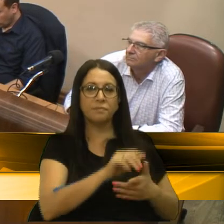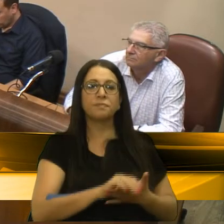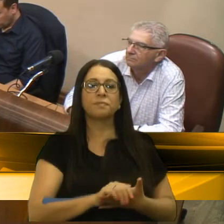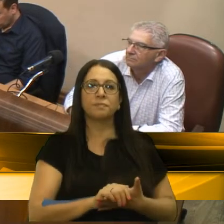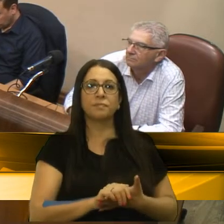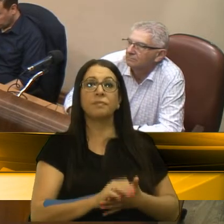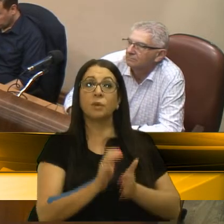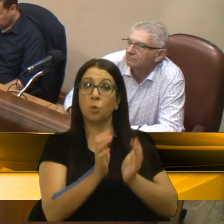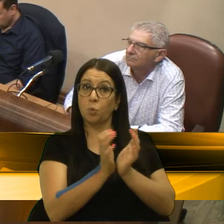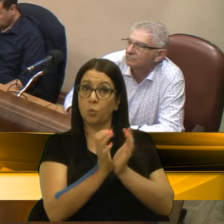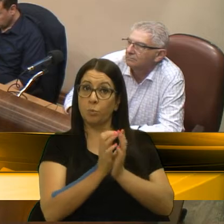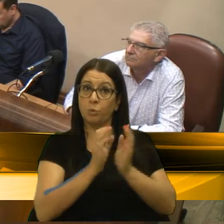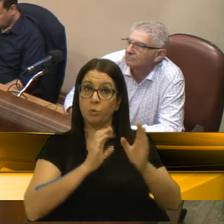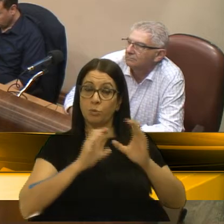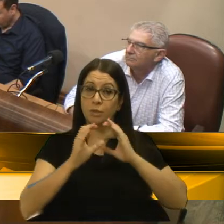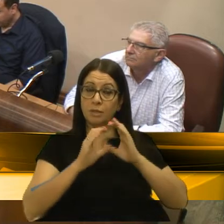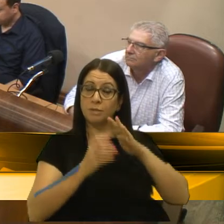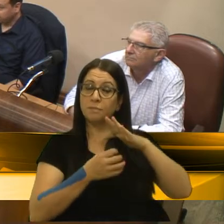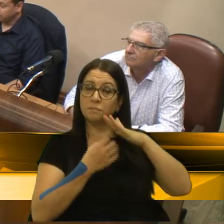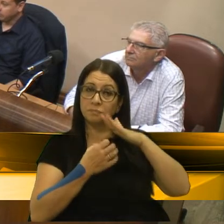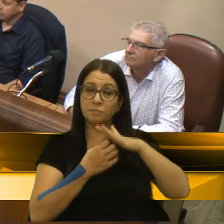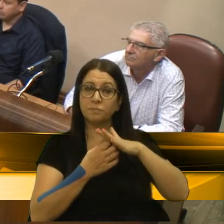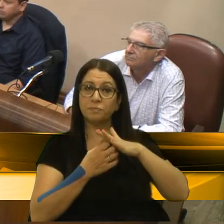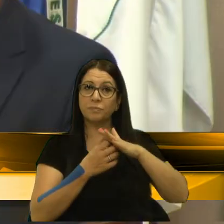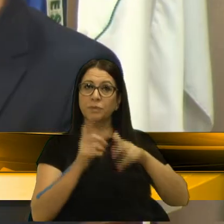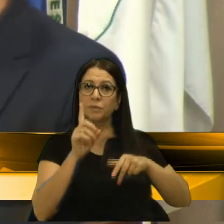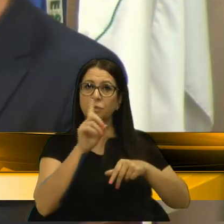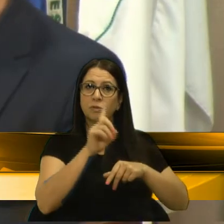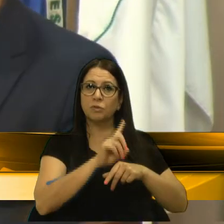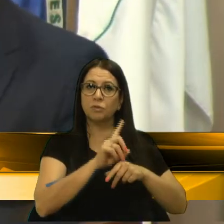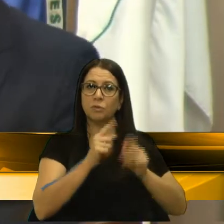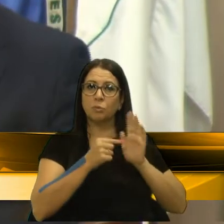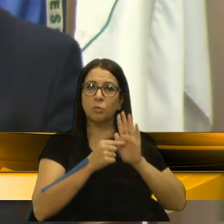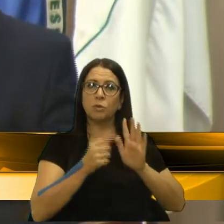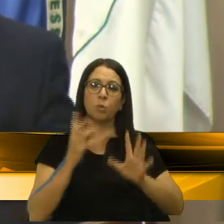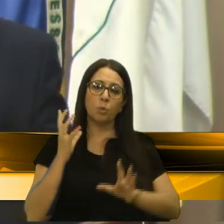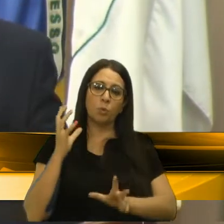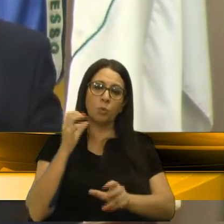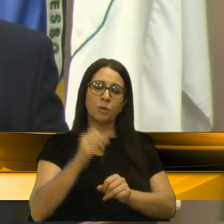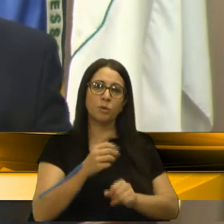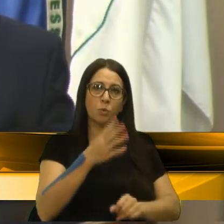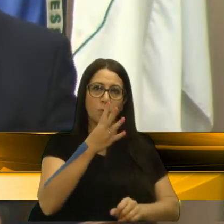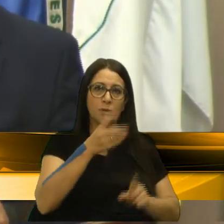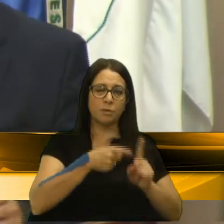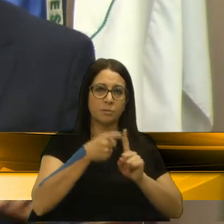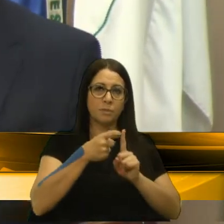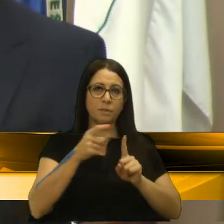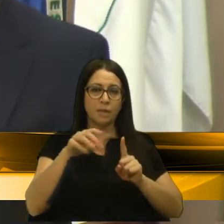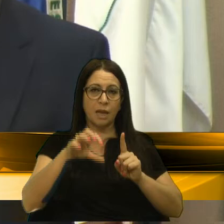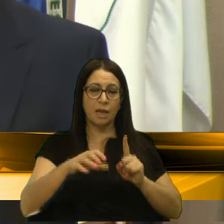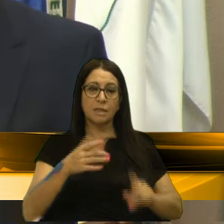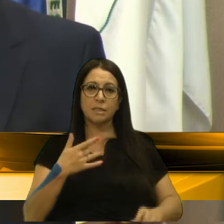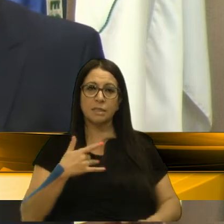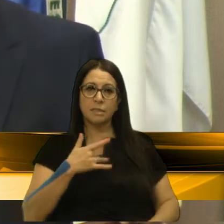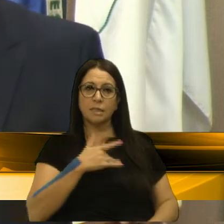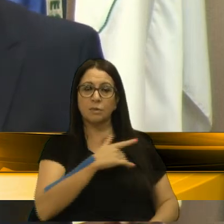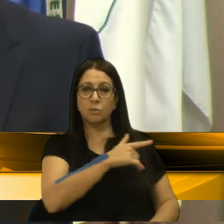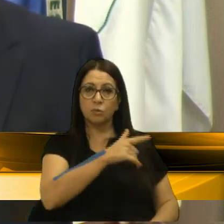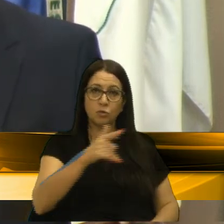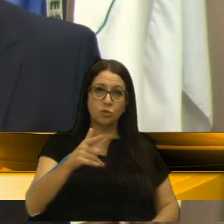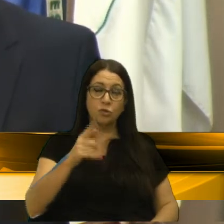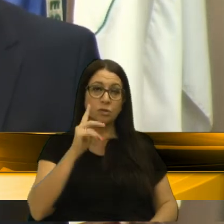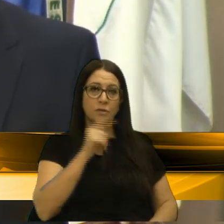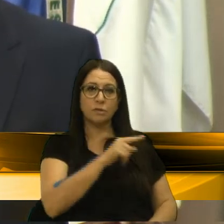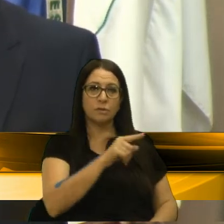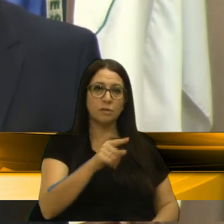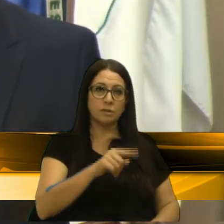a equipe de comunicação da empresa. Esses dias, numa prestação de contas aqui do quadrimestre da área da saúde, um dos números de prestação de